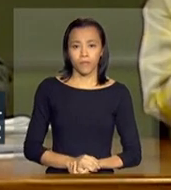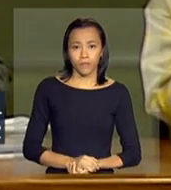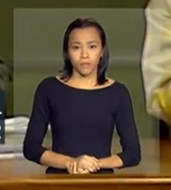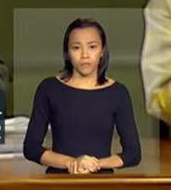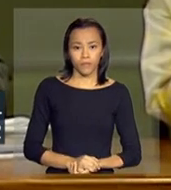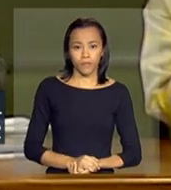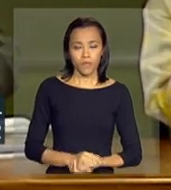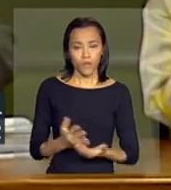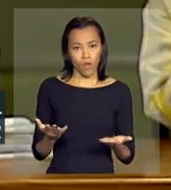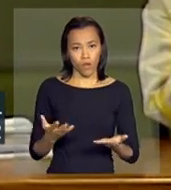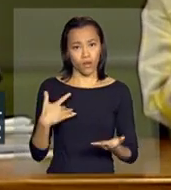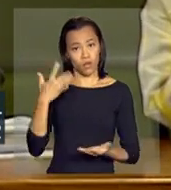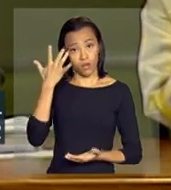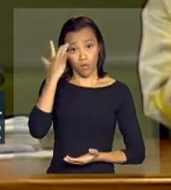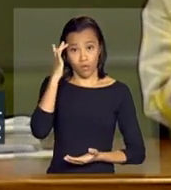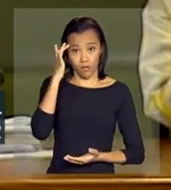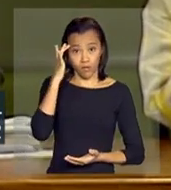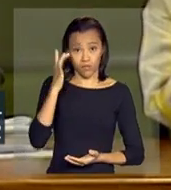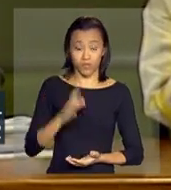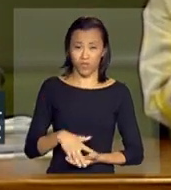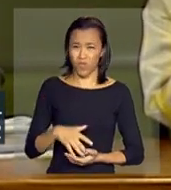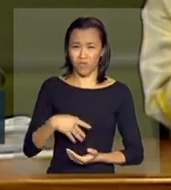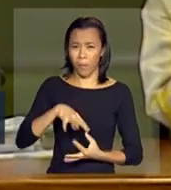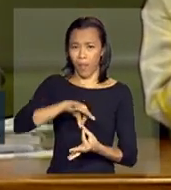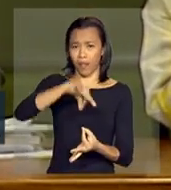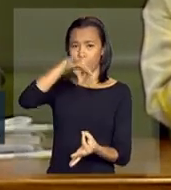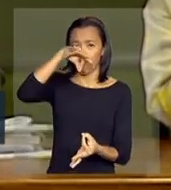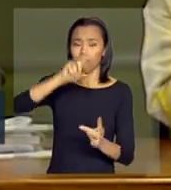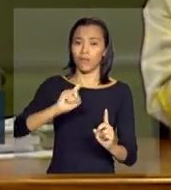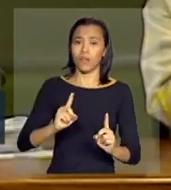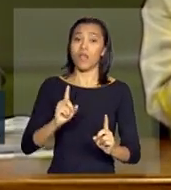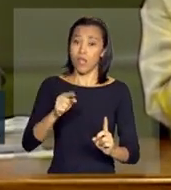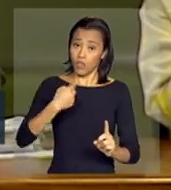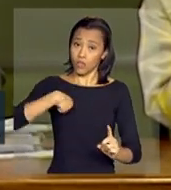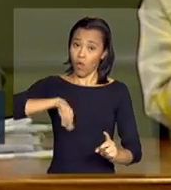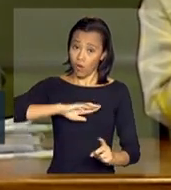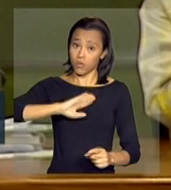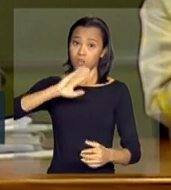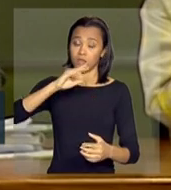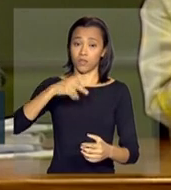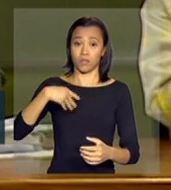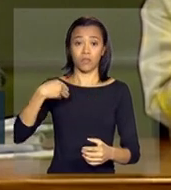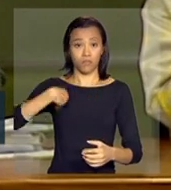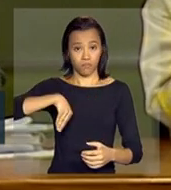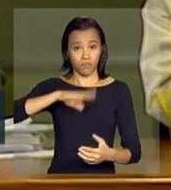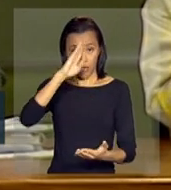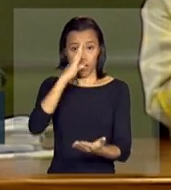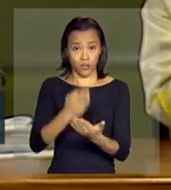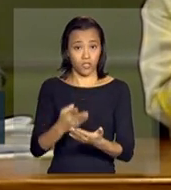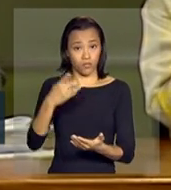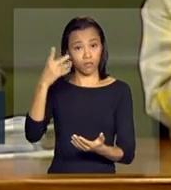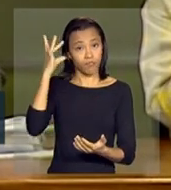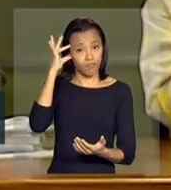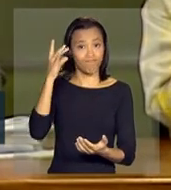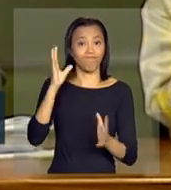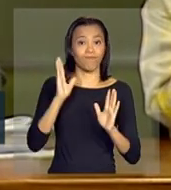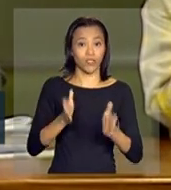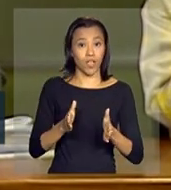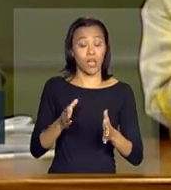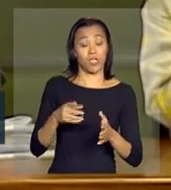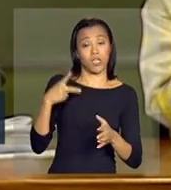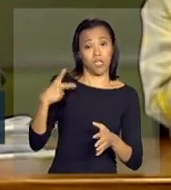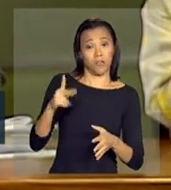Olha, acho que nós não precisamos nos estender muito nisso. Essa é a grande aposta da nossa presidenta. Eu costumo dizer que a questão do crescimento para